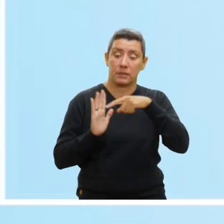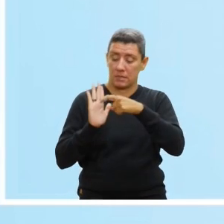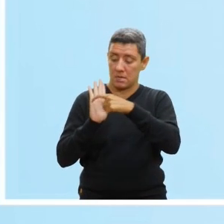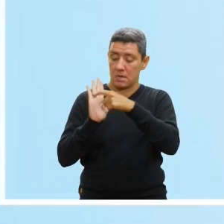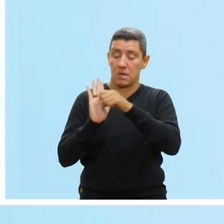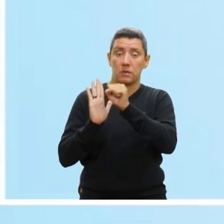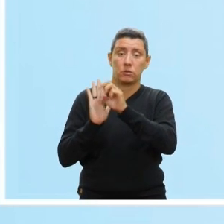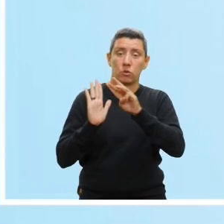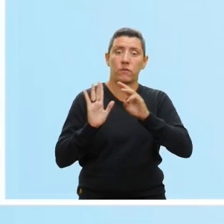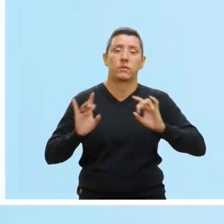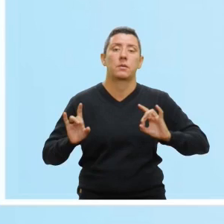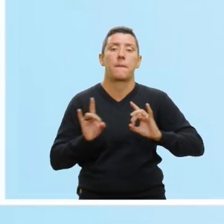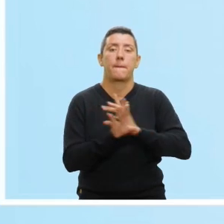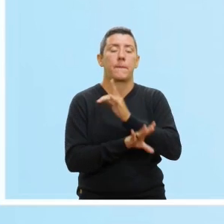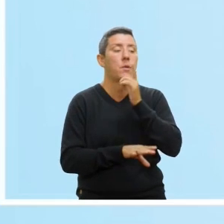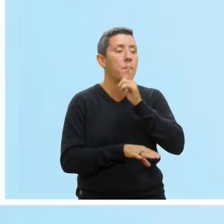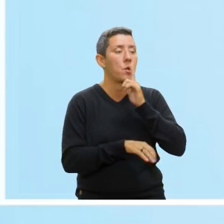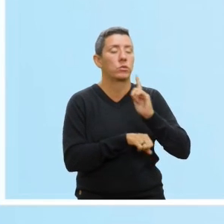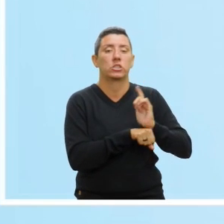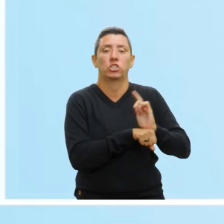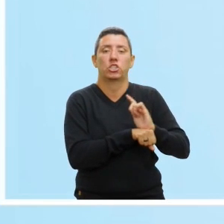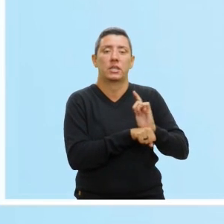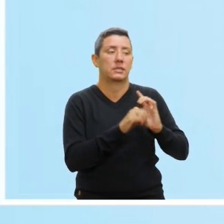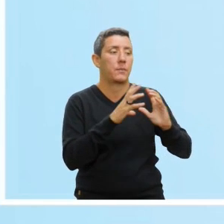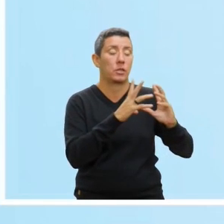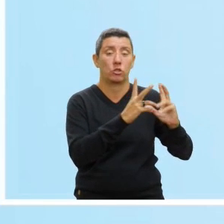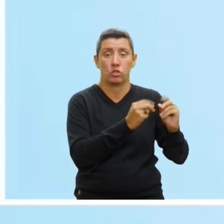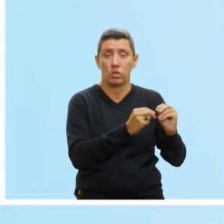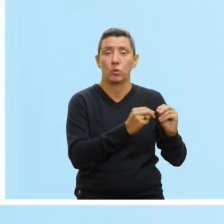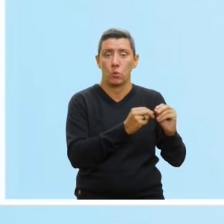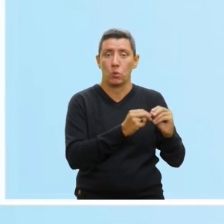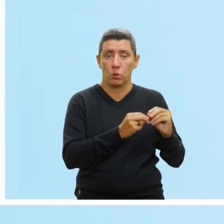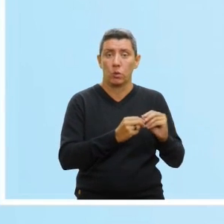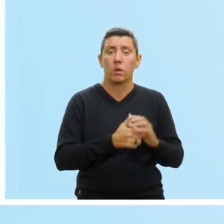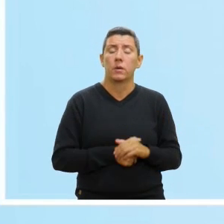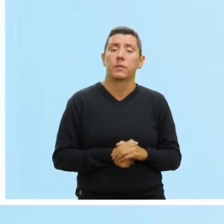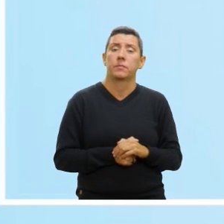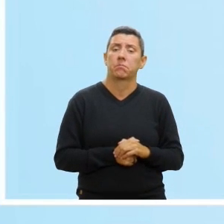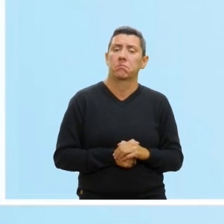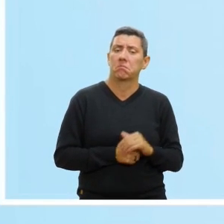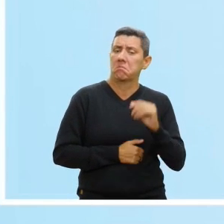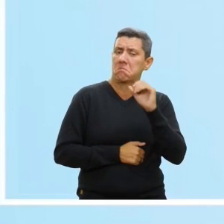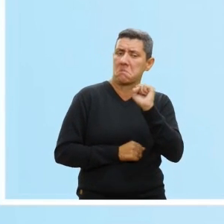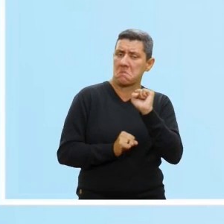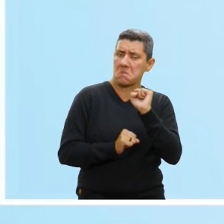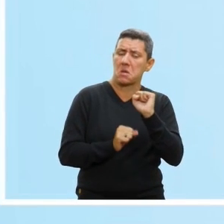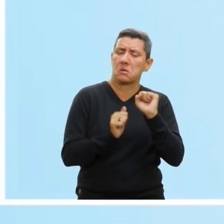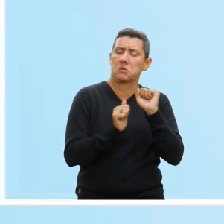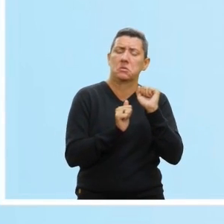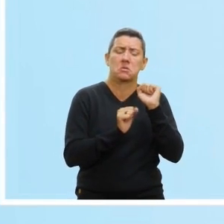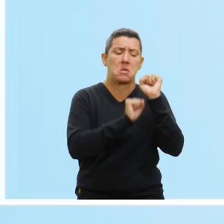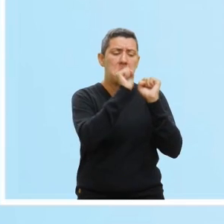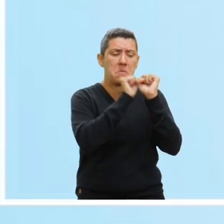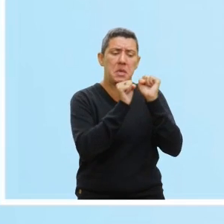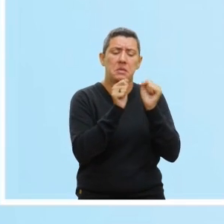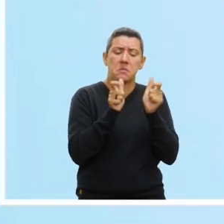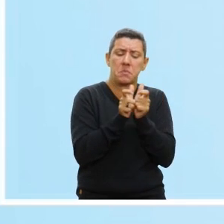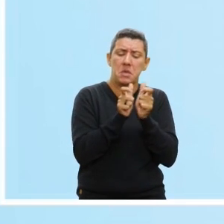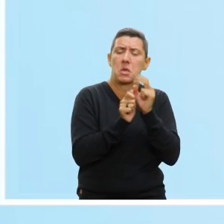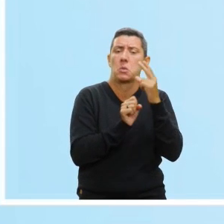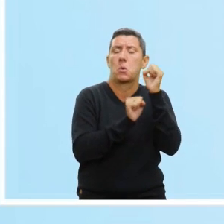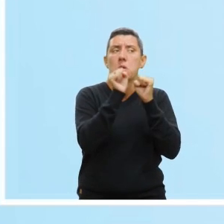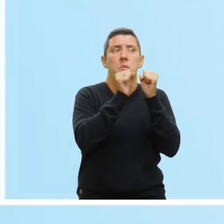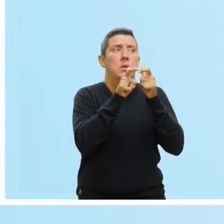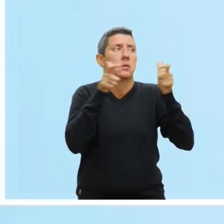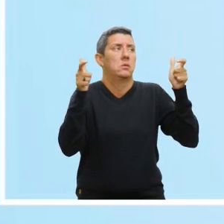rede DWDM, seja pequena ou seja uma rede muito grande com centenas de equipamentos, a gente consegue